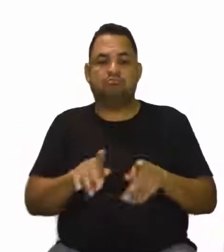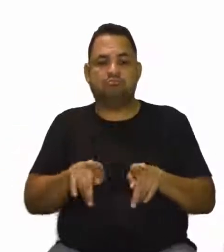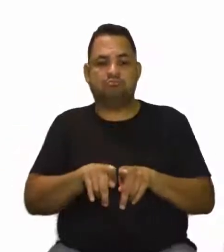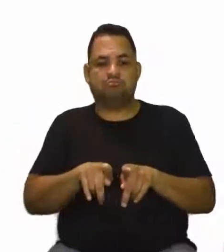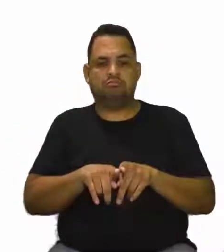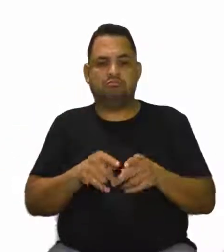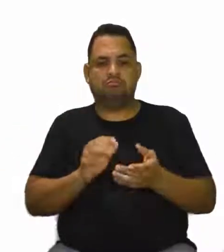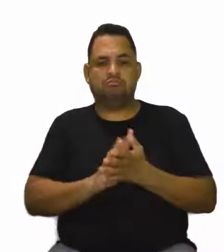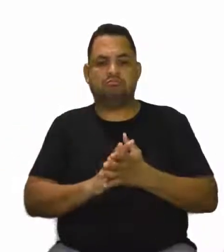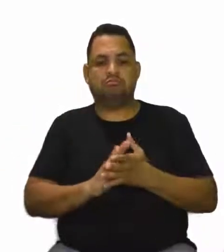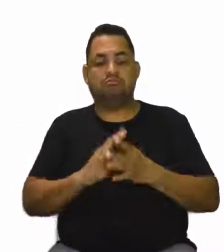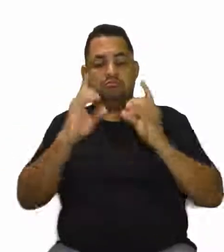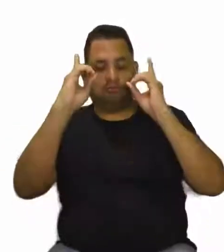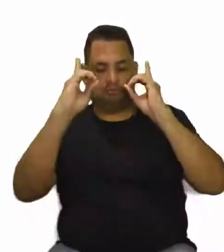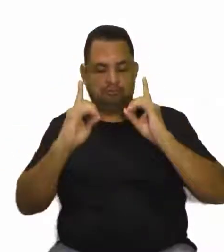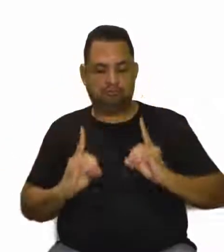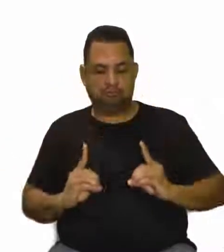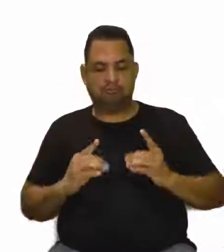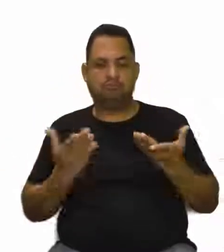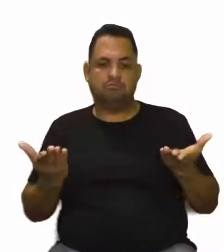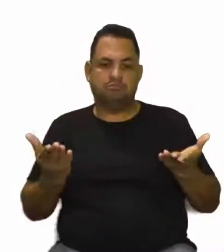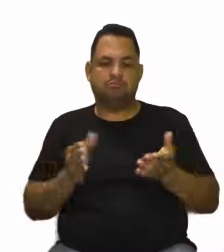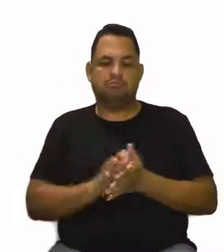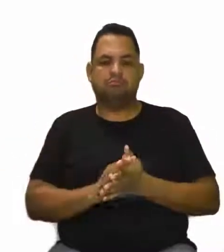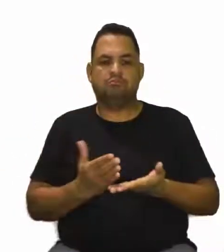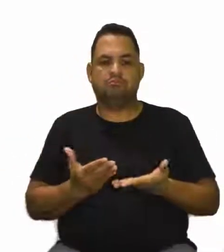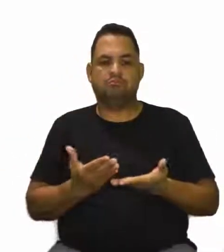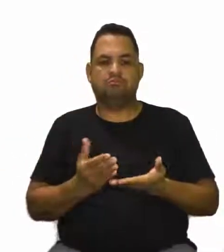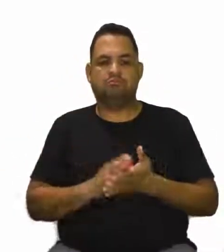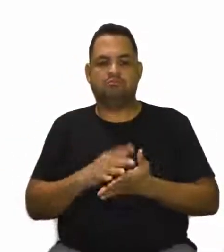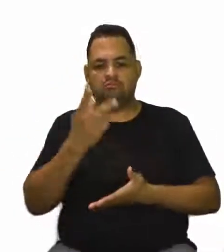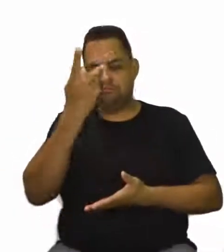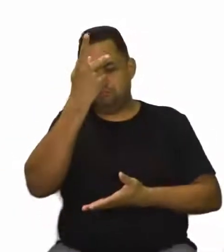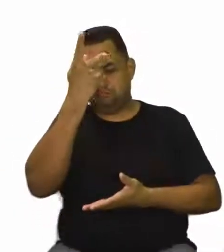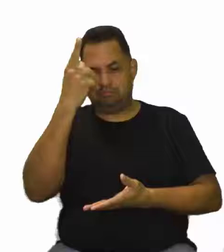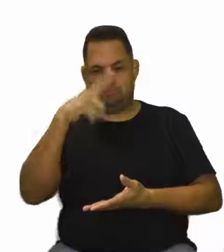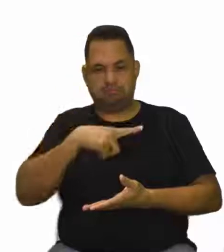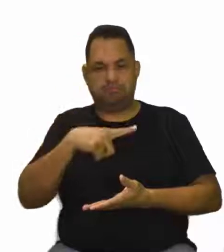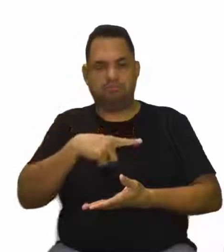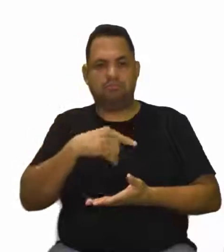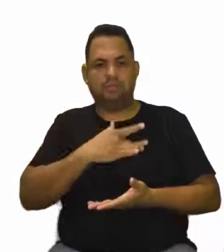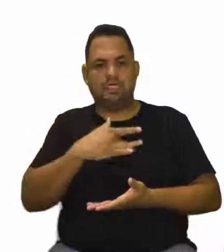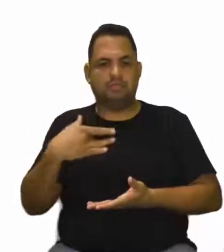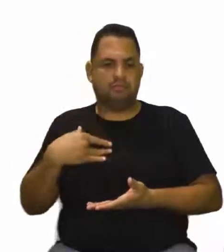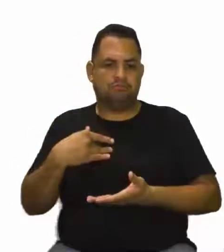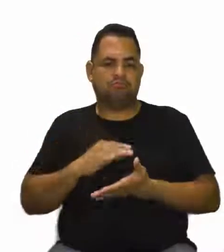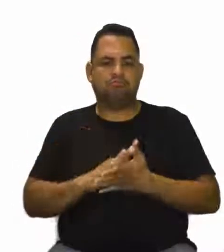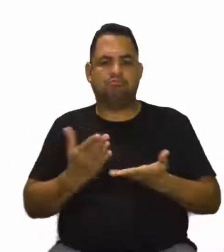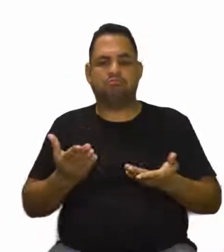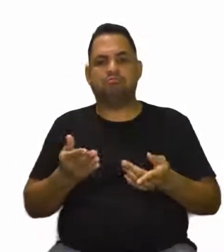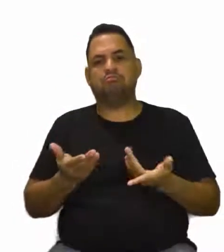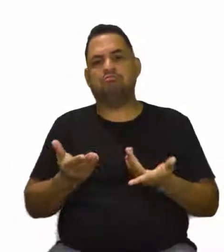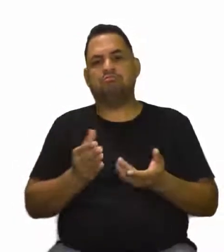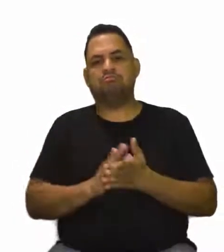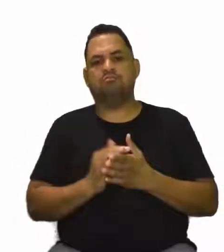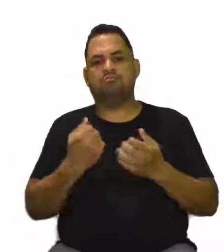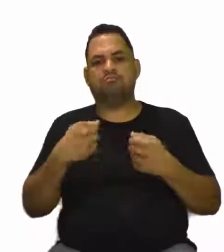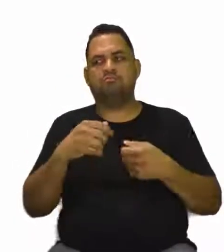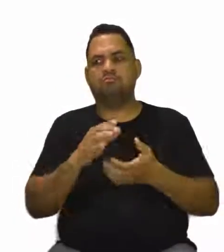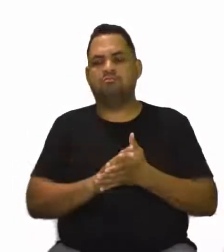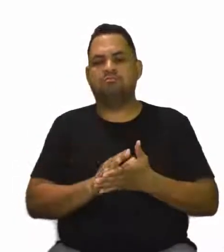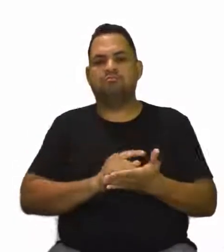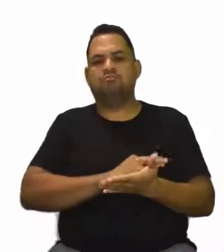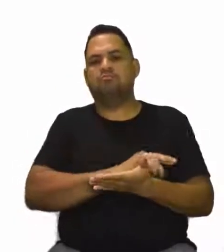com o portador de necessidade especial, com a pessoa que tem doença crônico-degenerativa. Então, ele pode ser feito